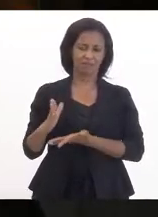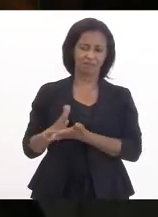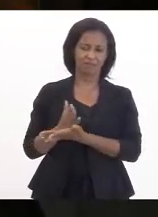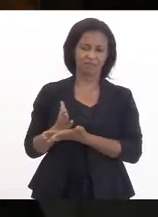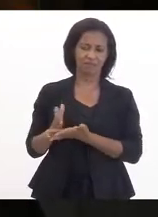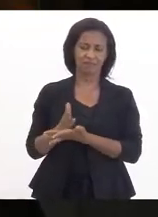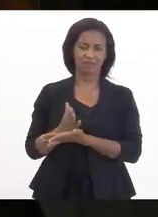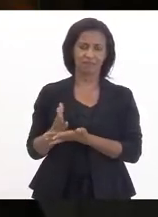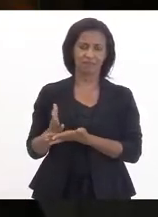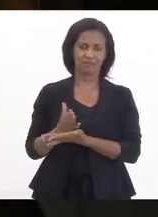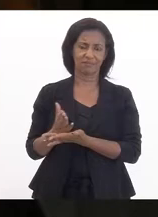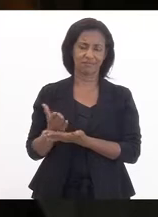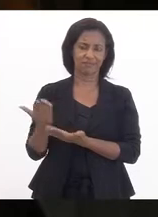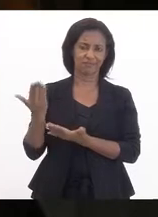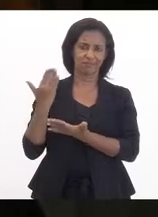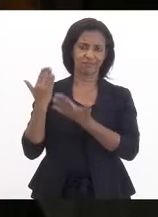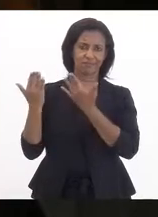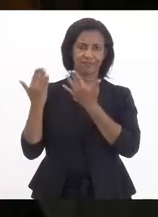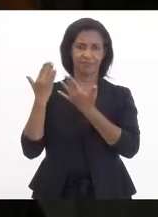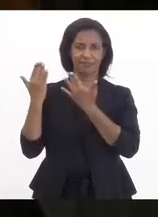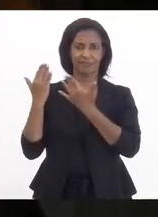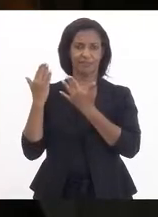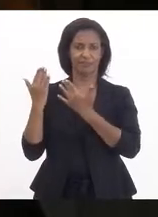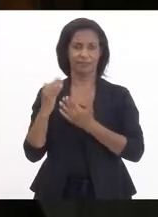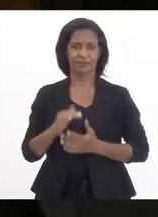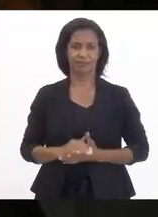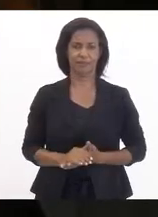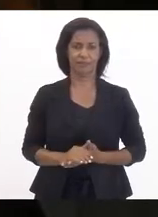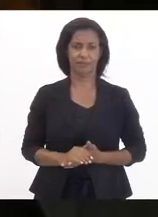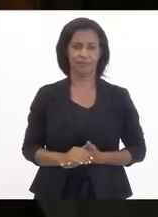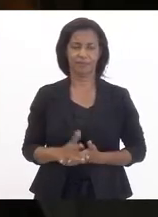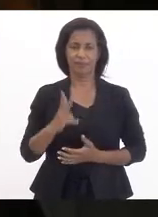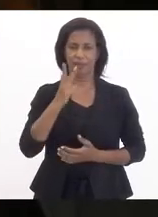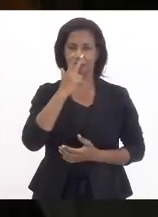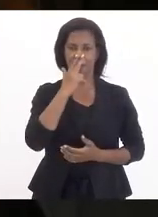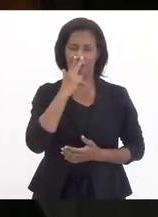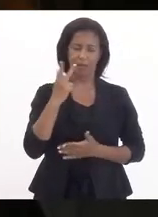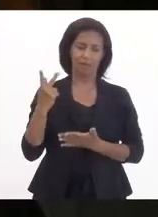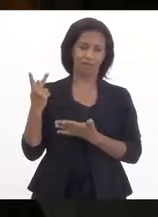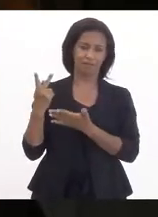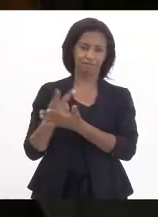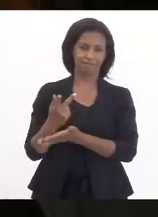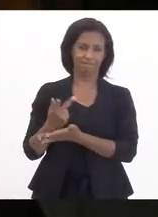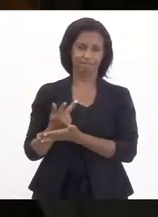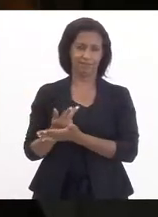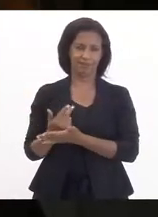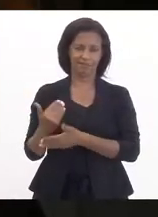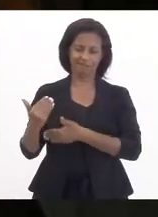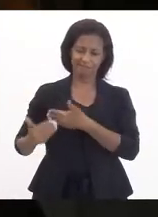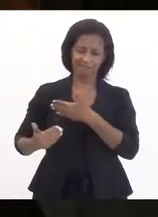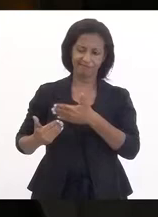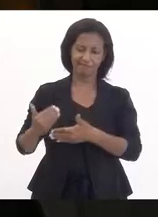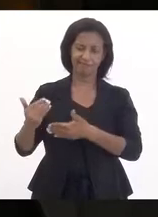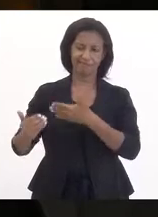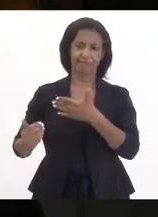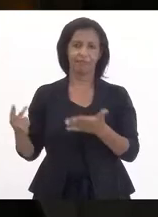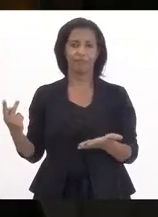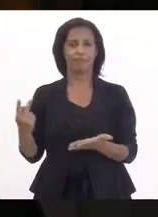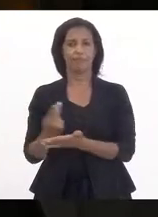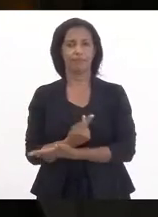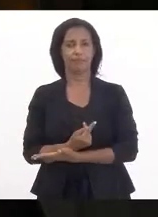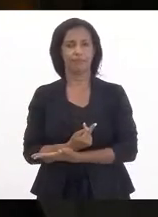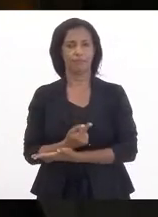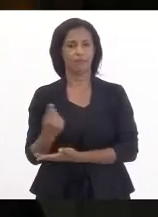a gente coloque sob desconfiança. Parece que são erros que seguidamente ocorrem